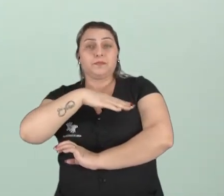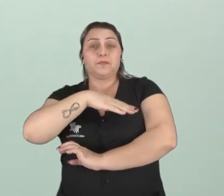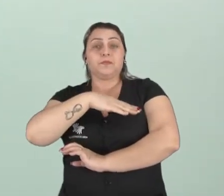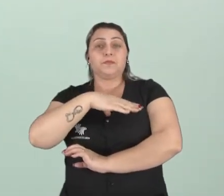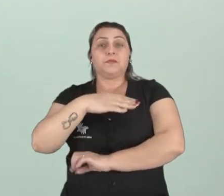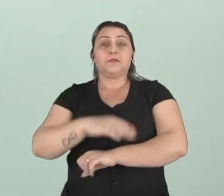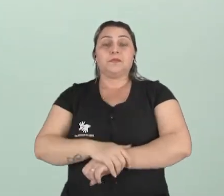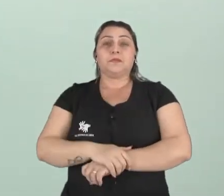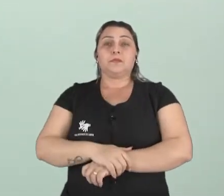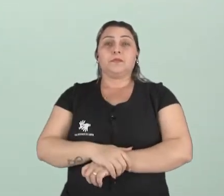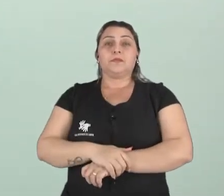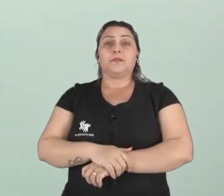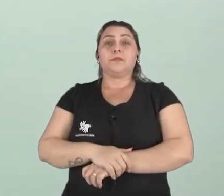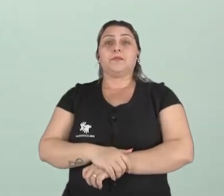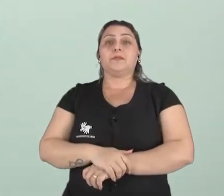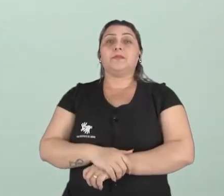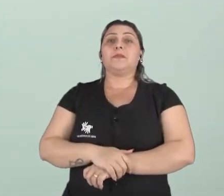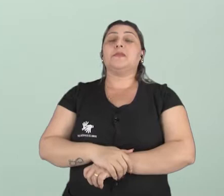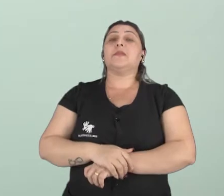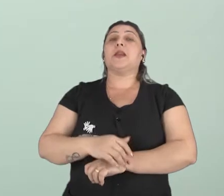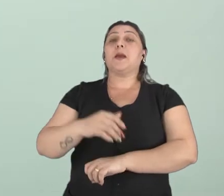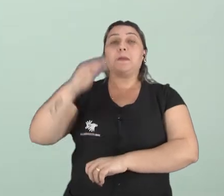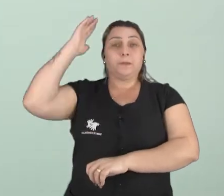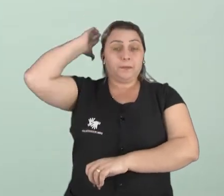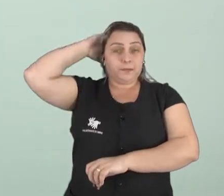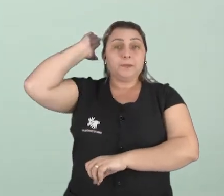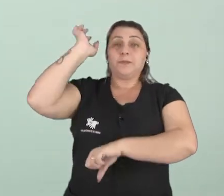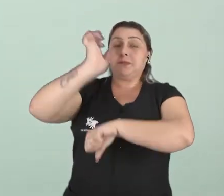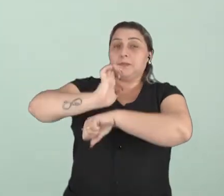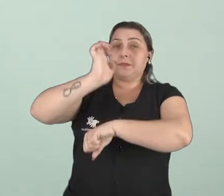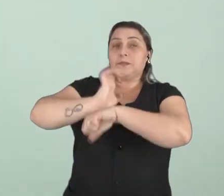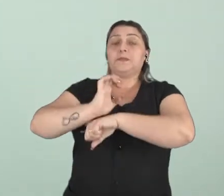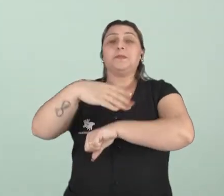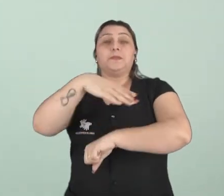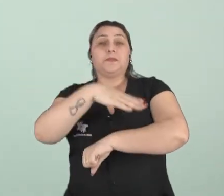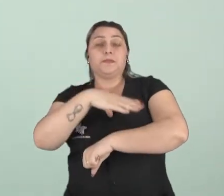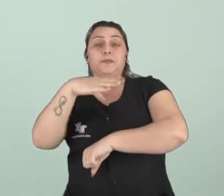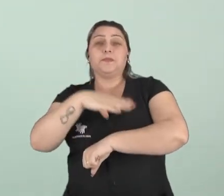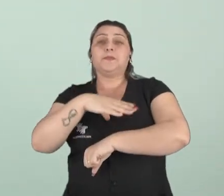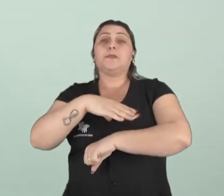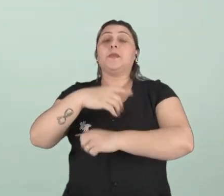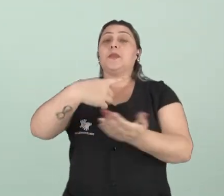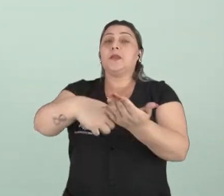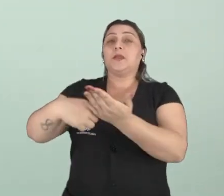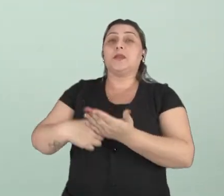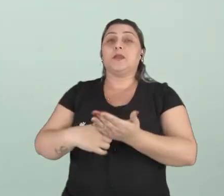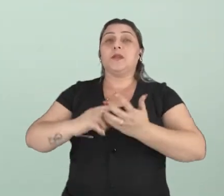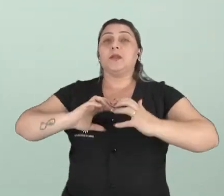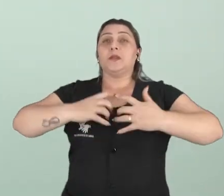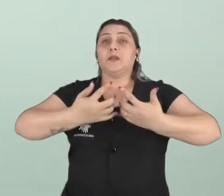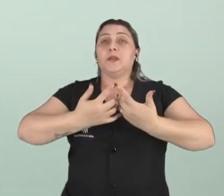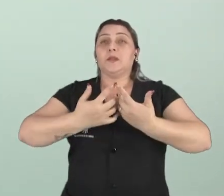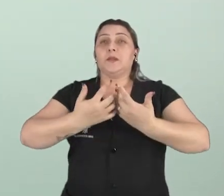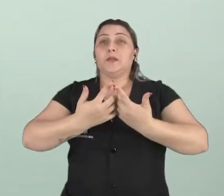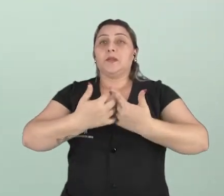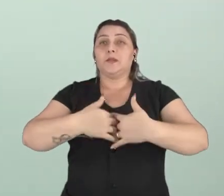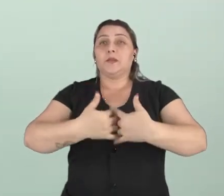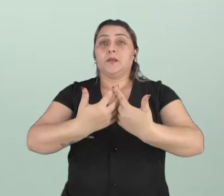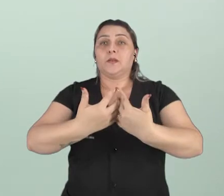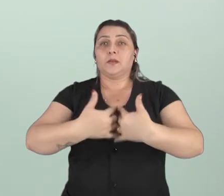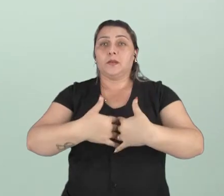estado. Pessoal, então hoje a gente vai discutir ainda dentro dessa questão o Tratado de